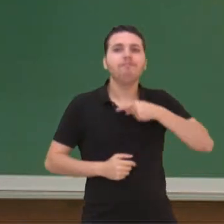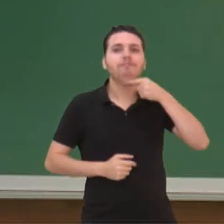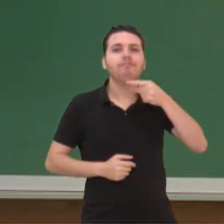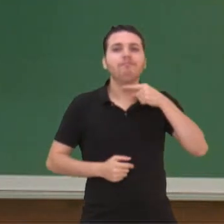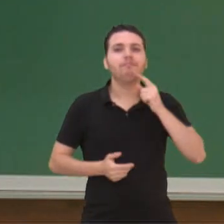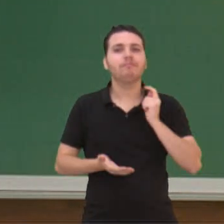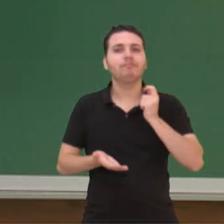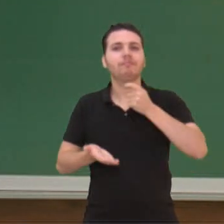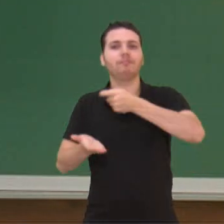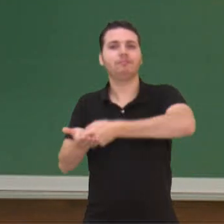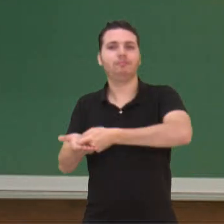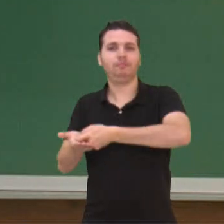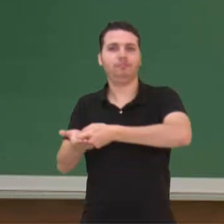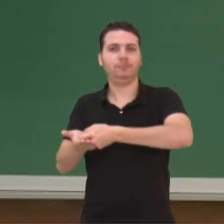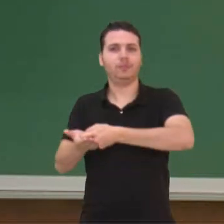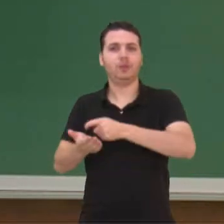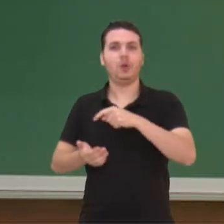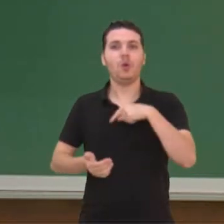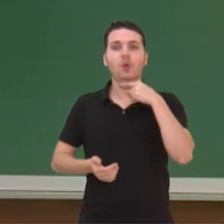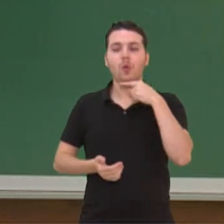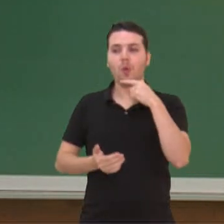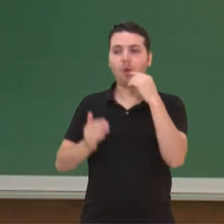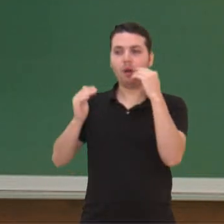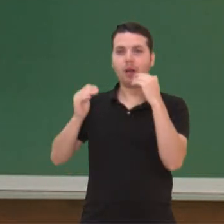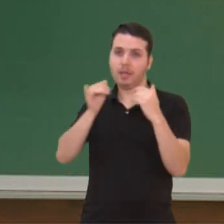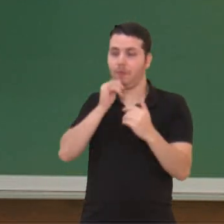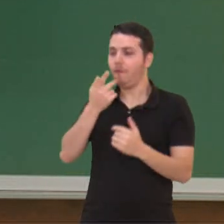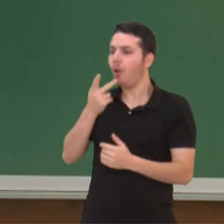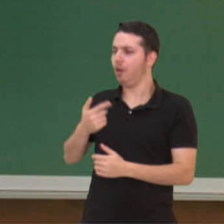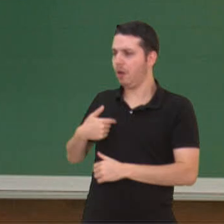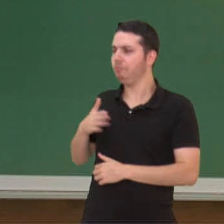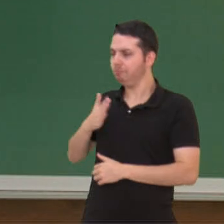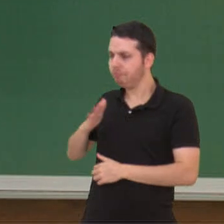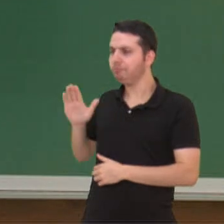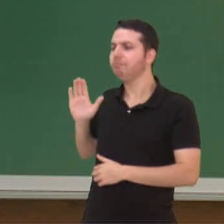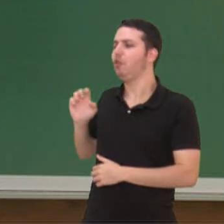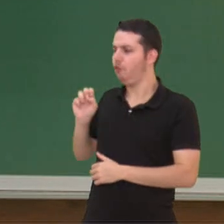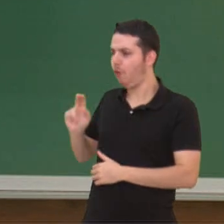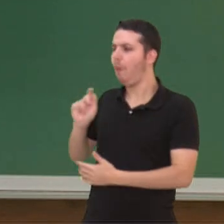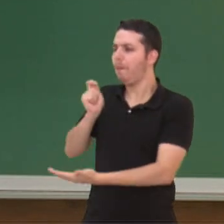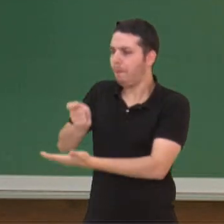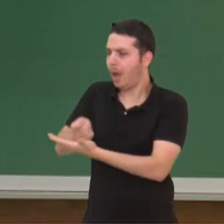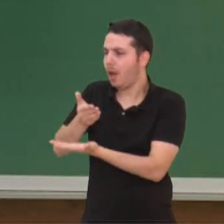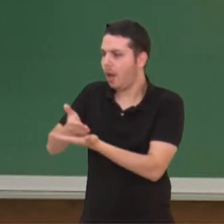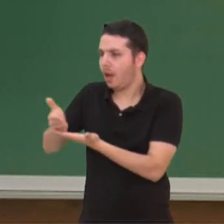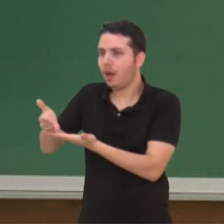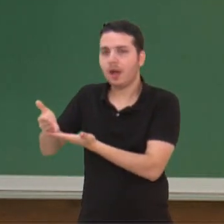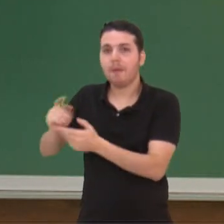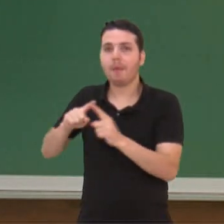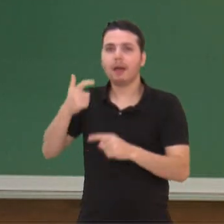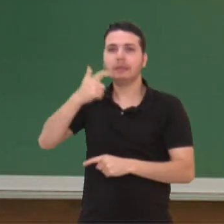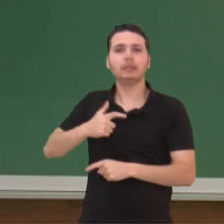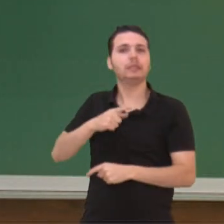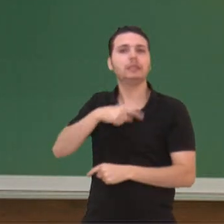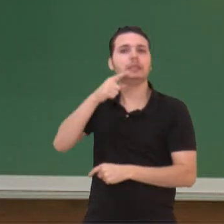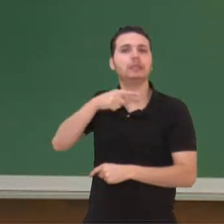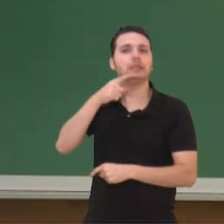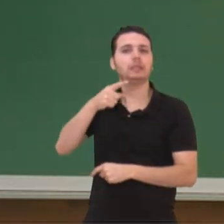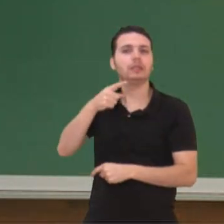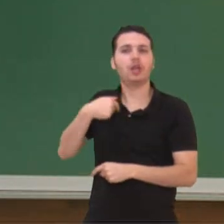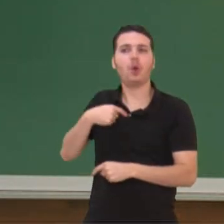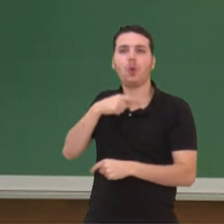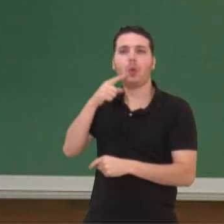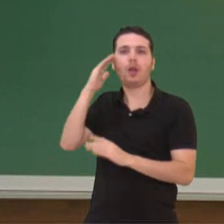de pagar, de honrar esse financiamento. E aí o banco não recebeu, né,